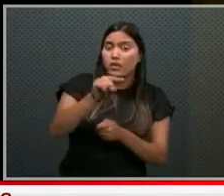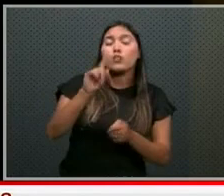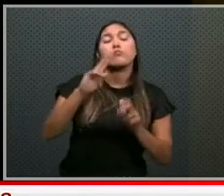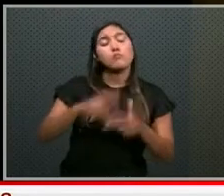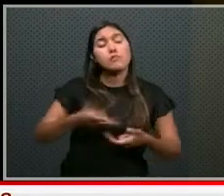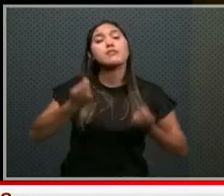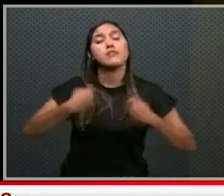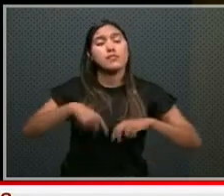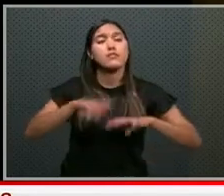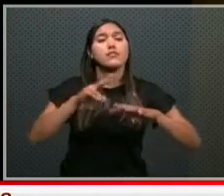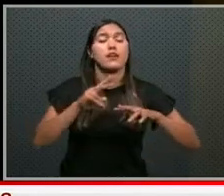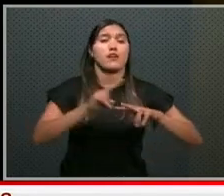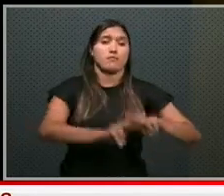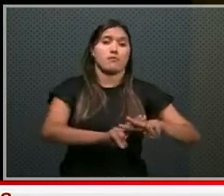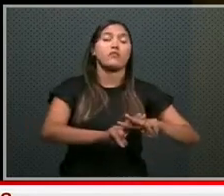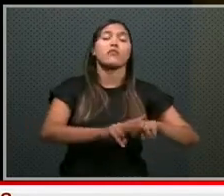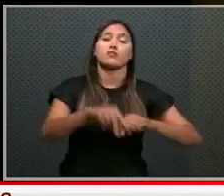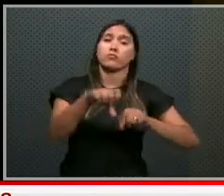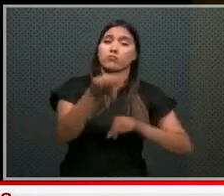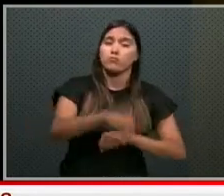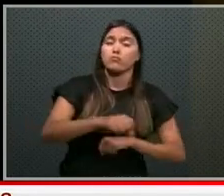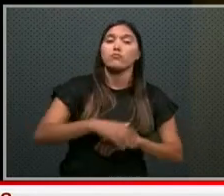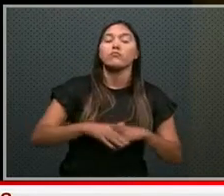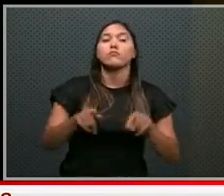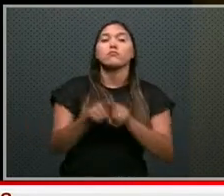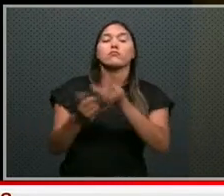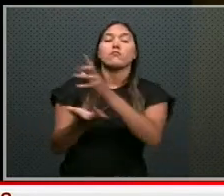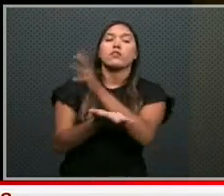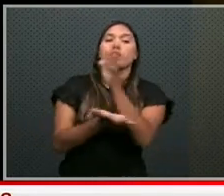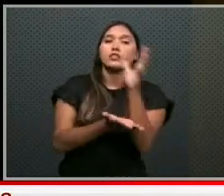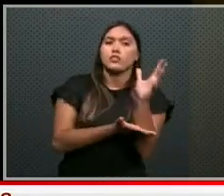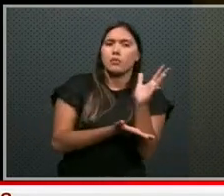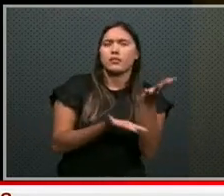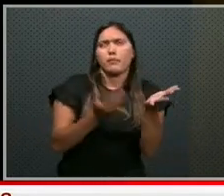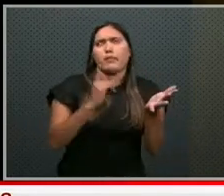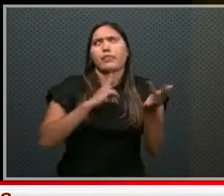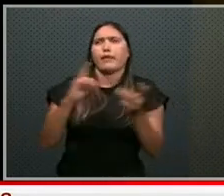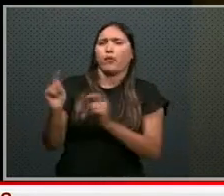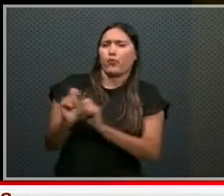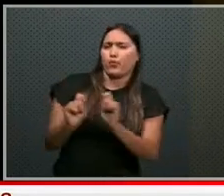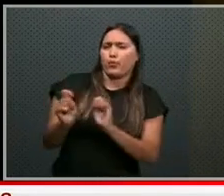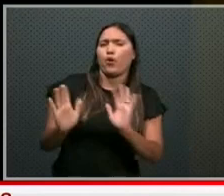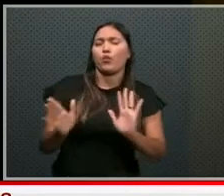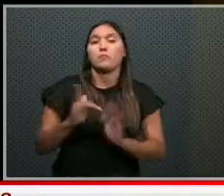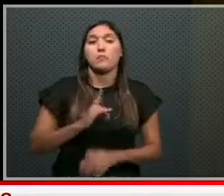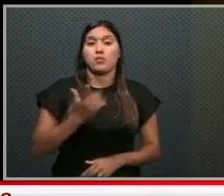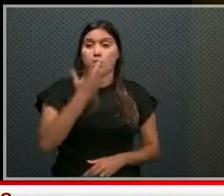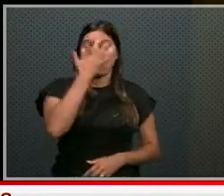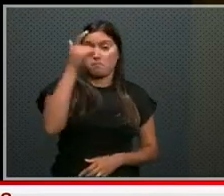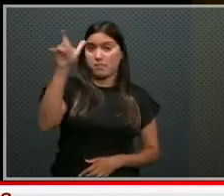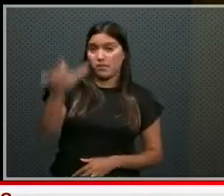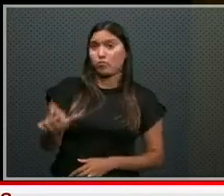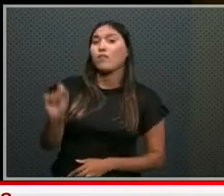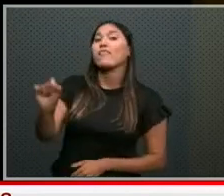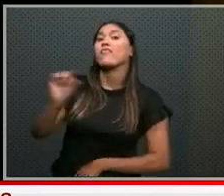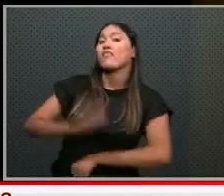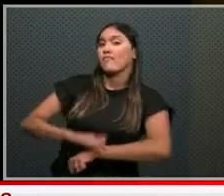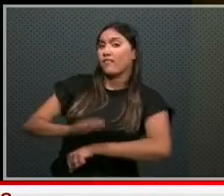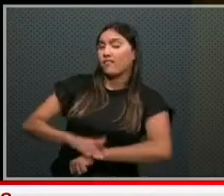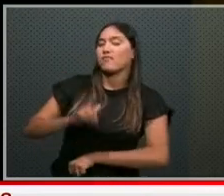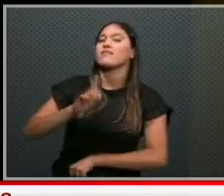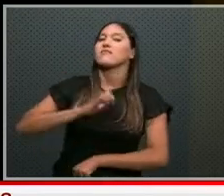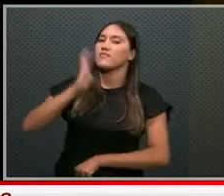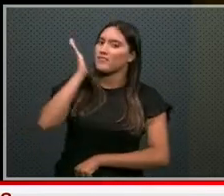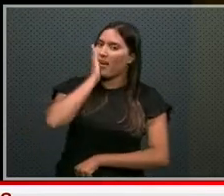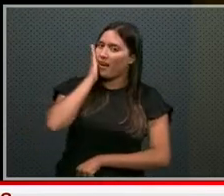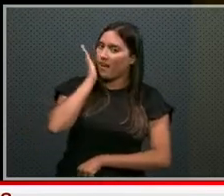e tem mais o desmatamento com controle que você tem hoje você tem nome sobrenome de quem tá fazendo agora